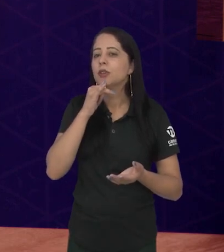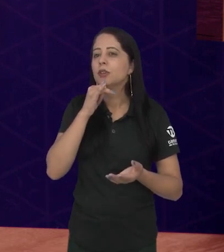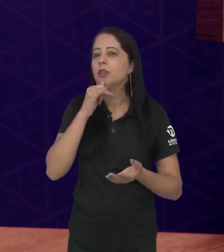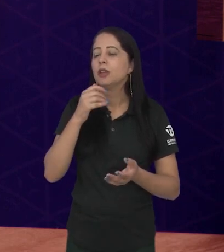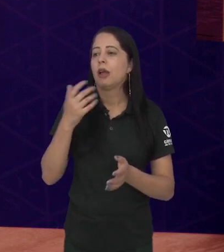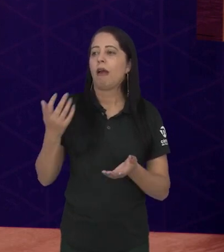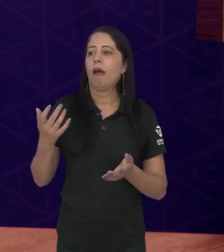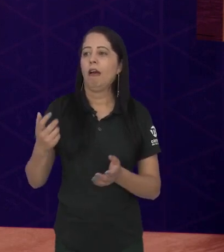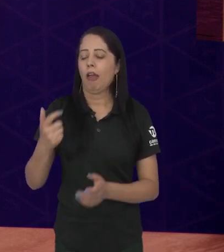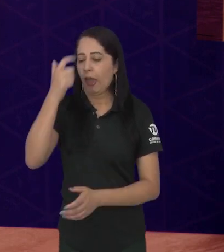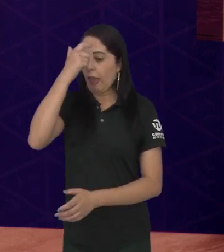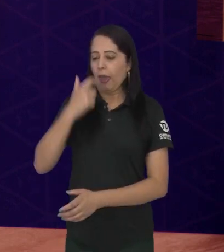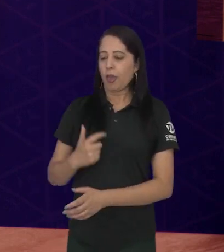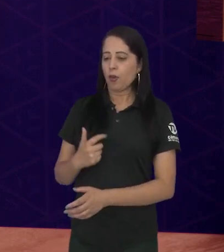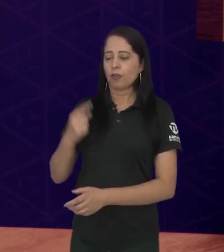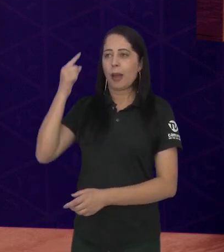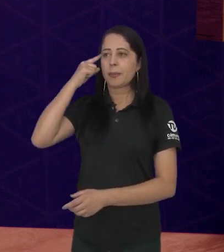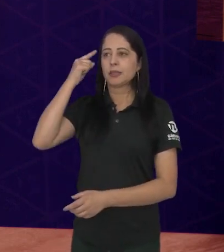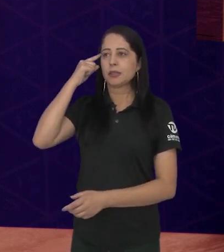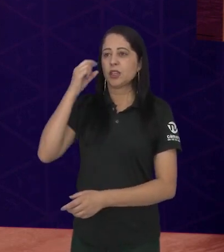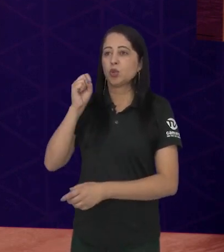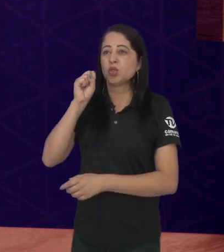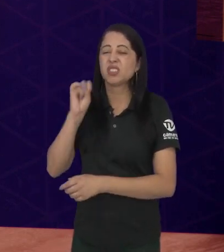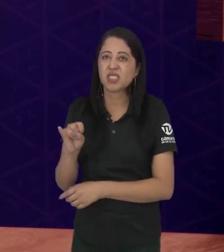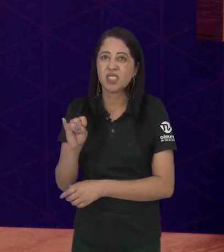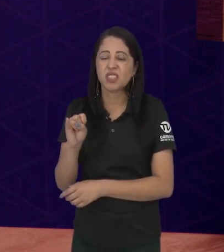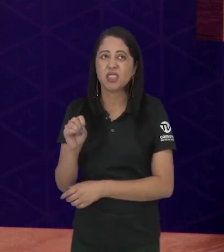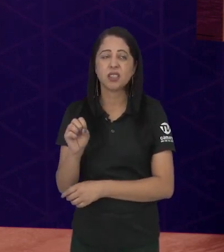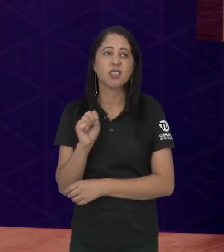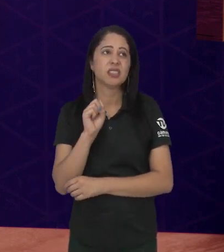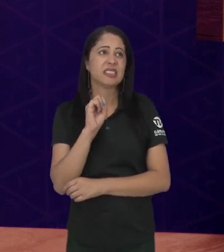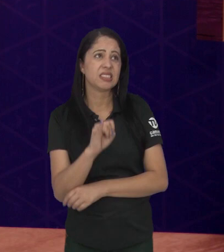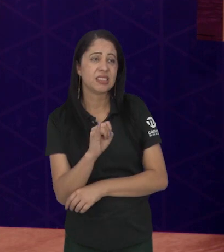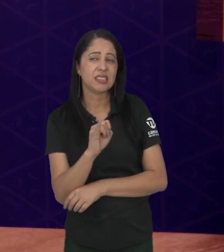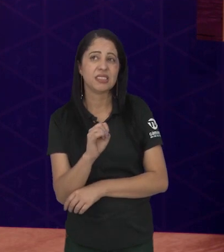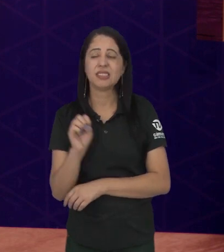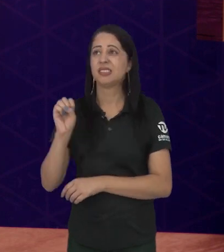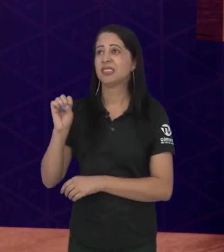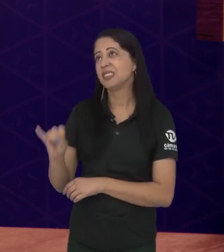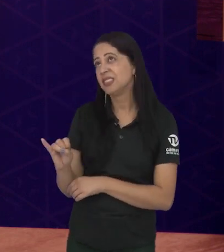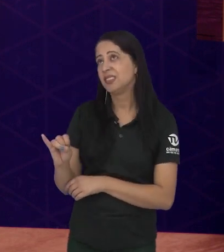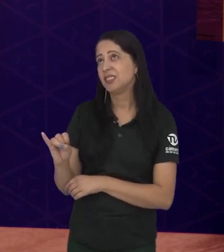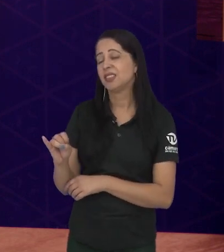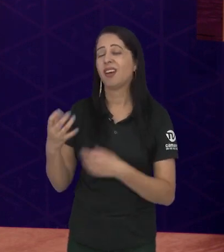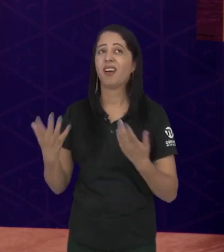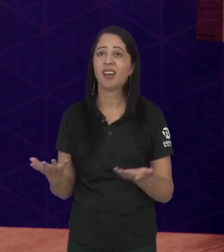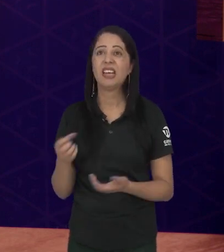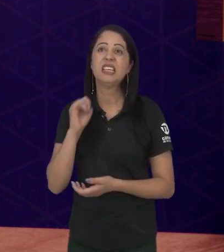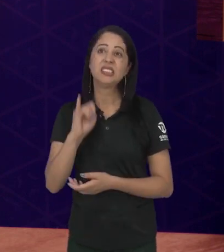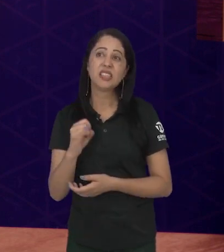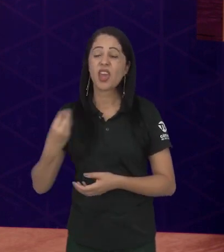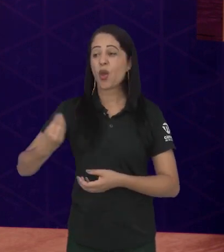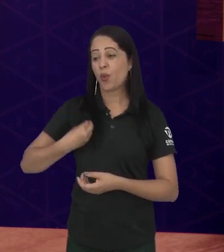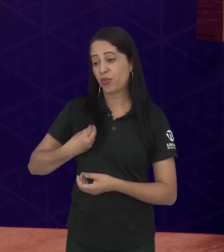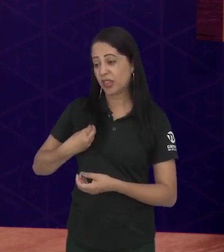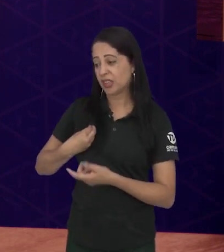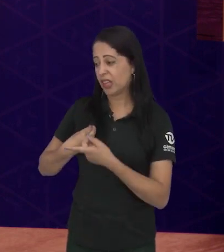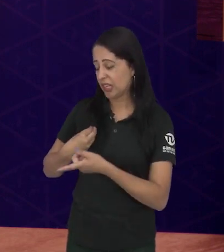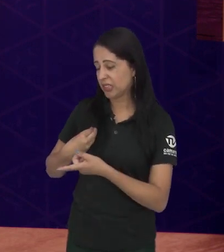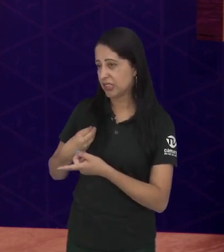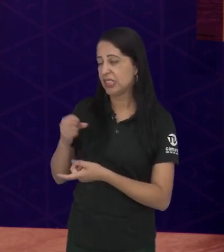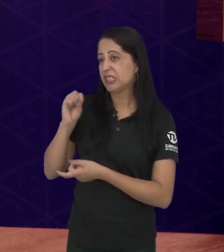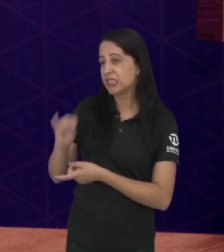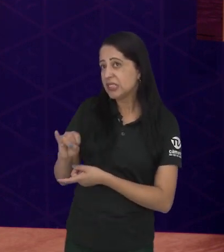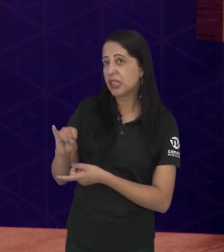escolher os seus outros cis, é o grande BO. Se você fica, tipo, nossa, e se eu